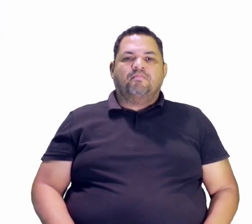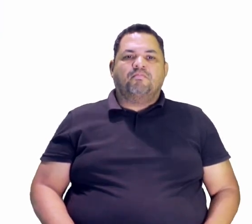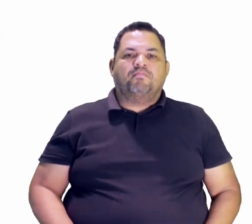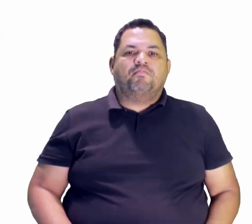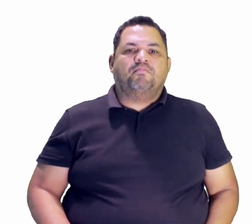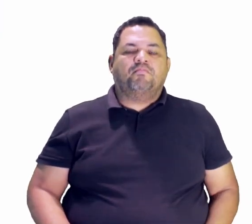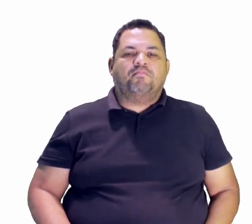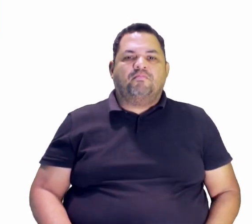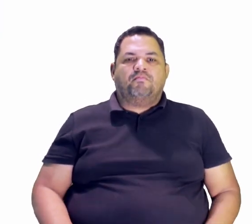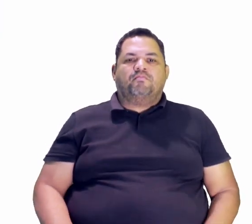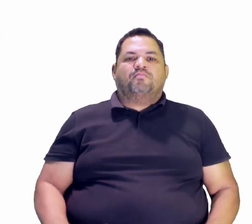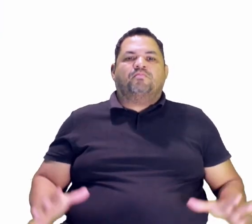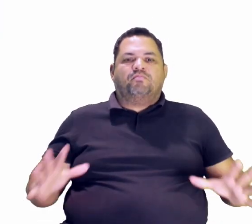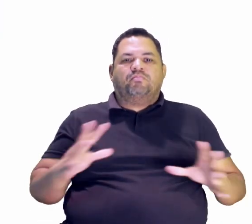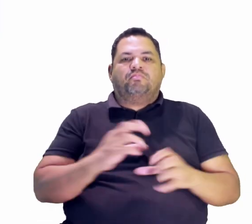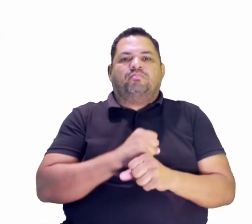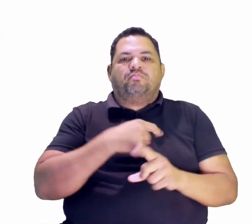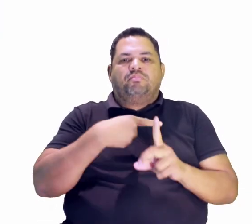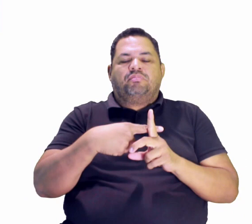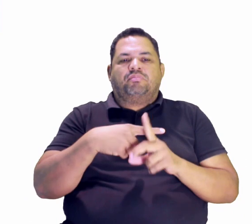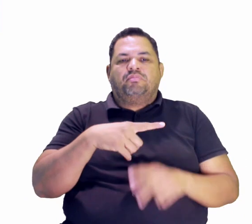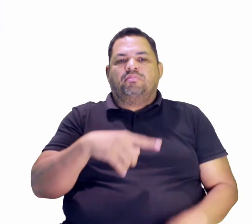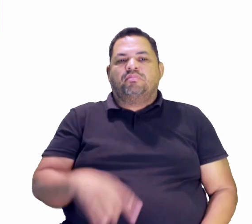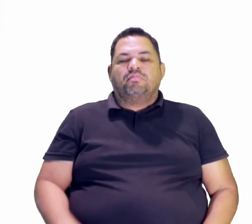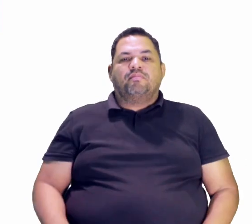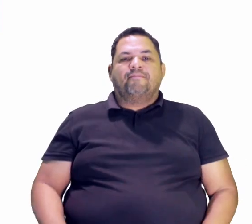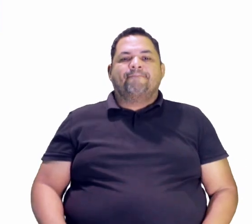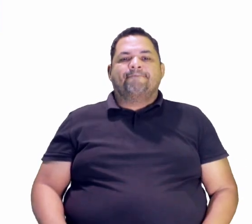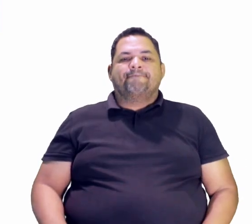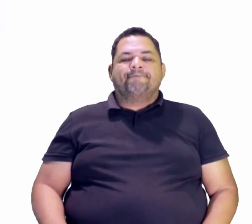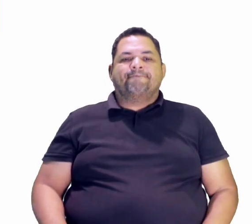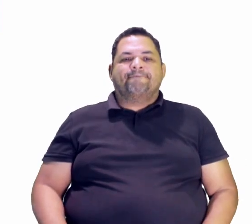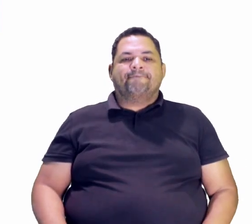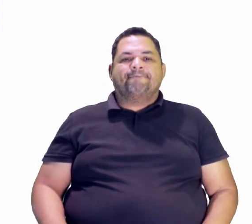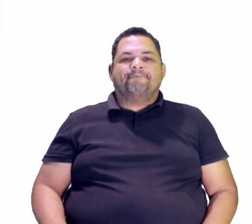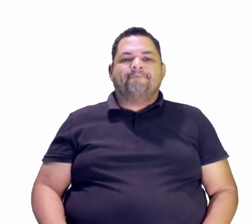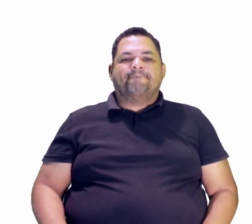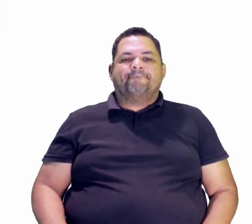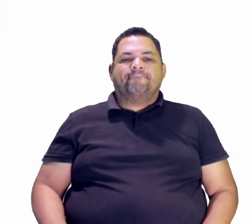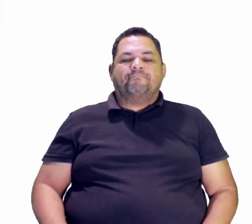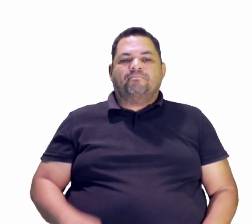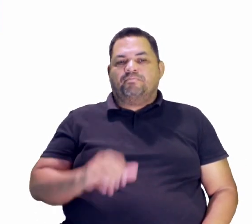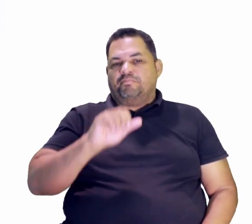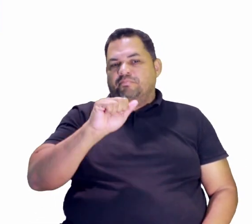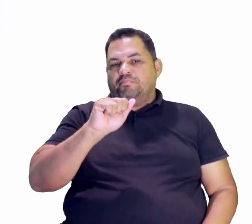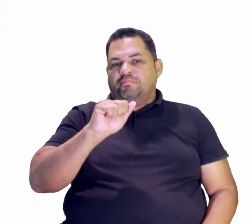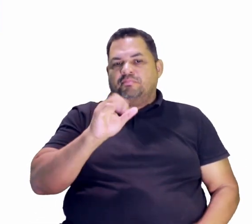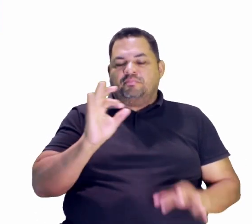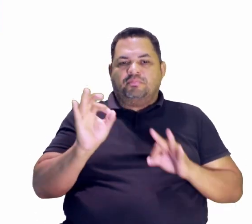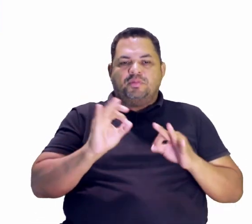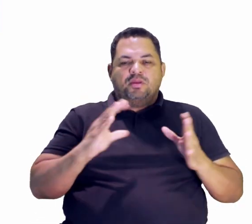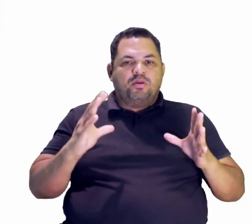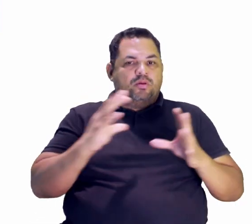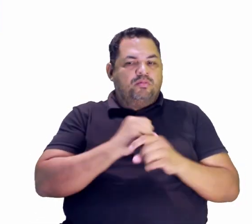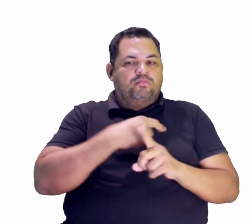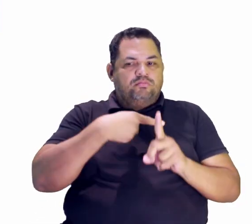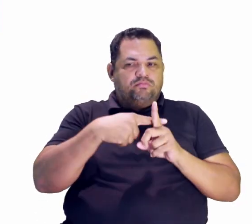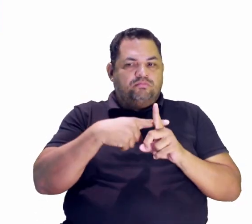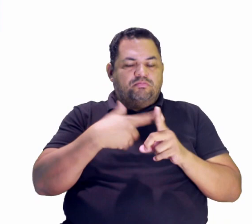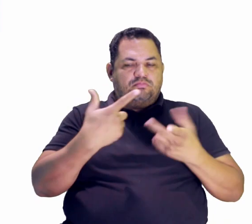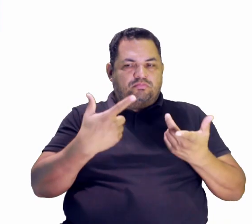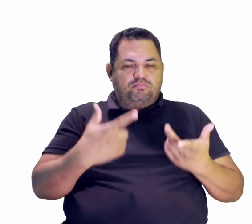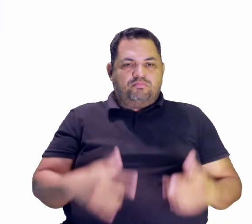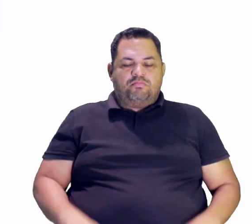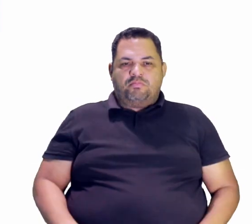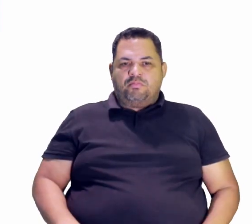Então, somando, o vetor A Essa maneira de somar é uma maneira